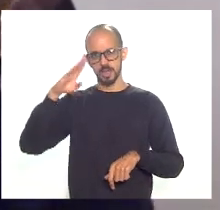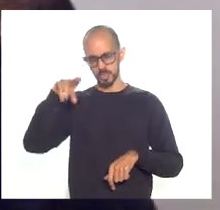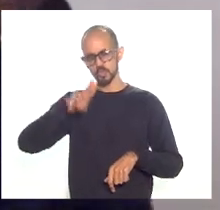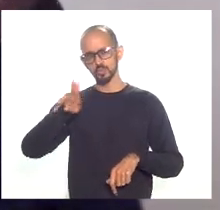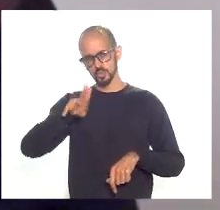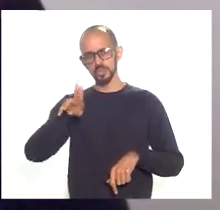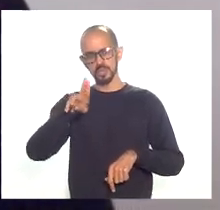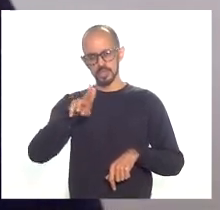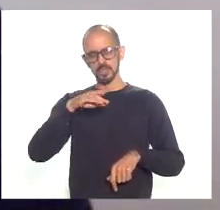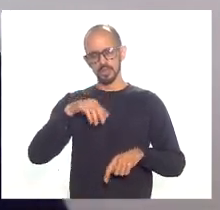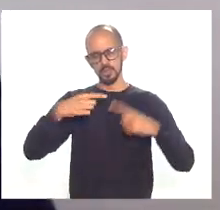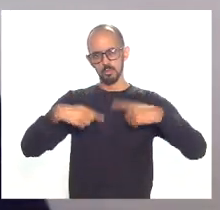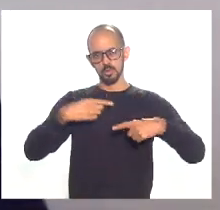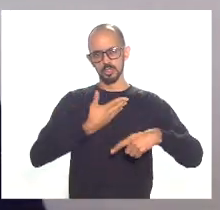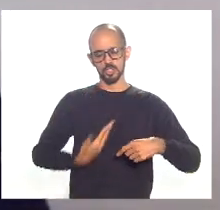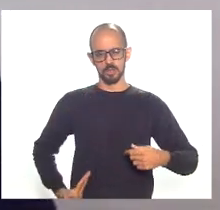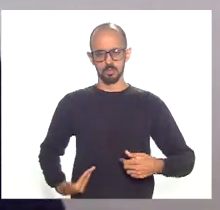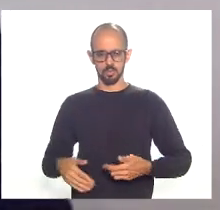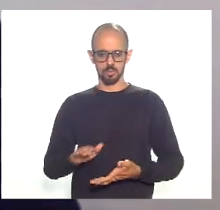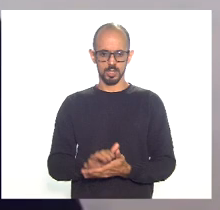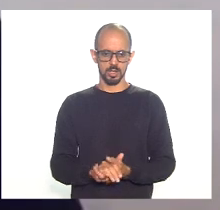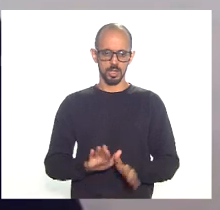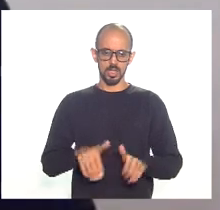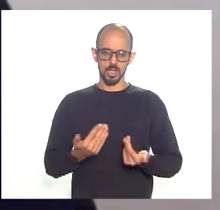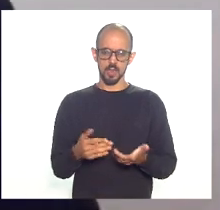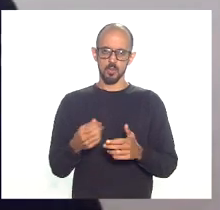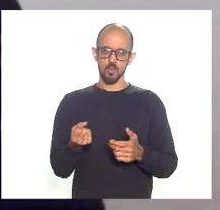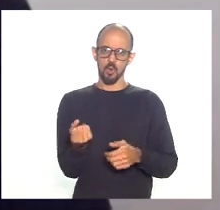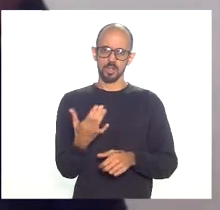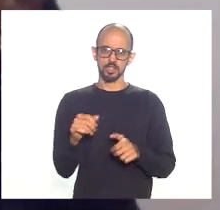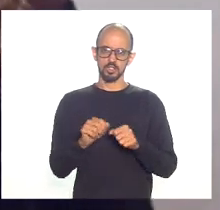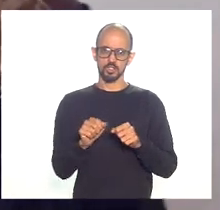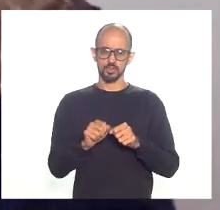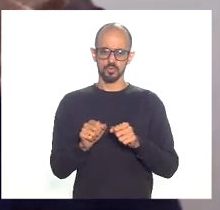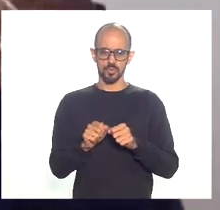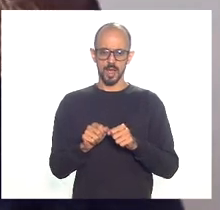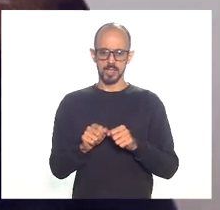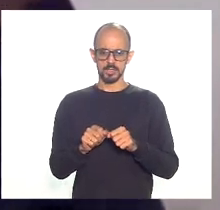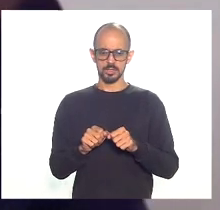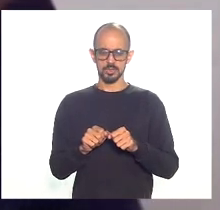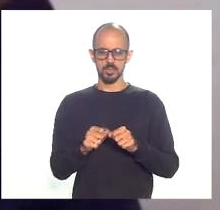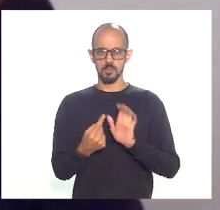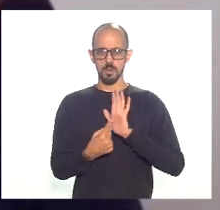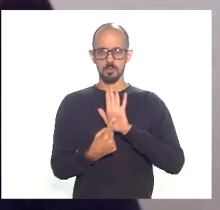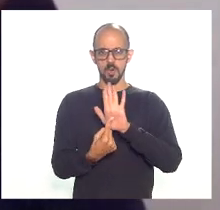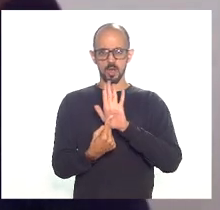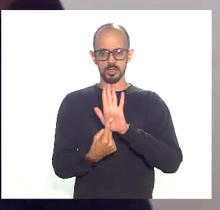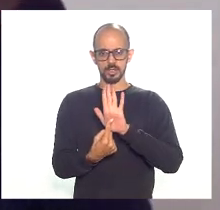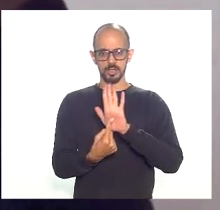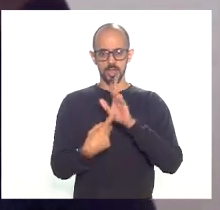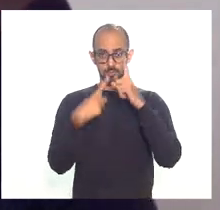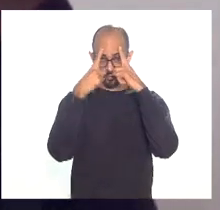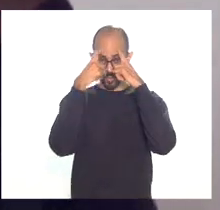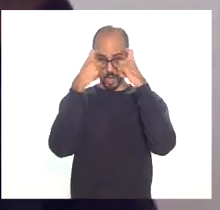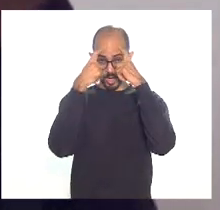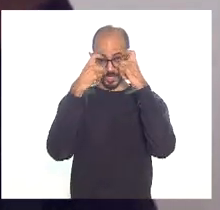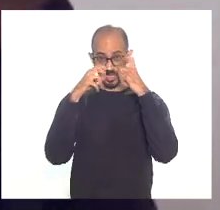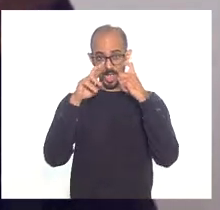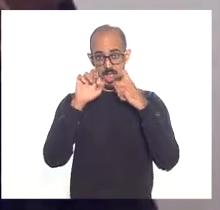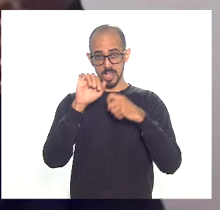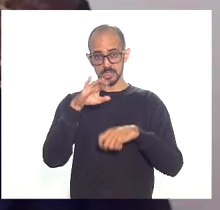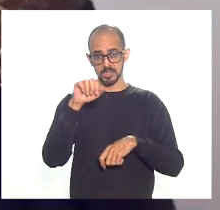política pública. E quando a gente faz a relação da violência racial com o cruzamento